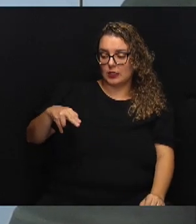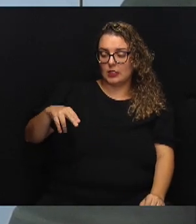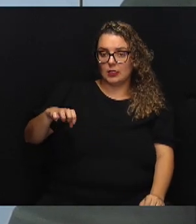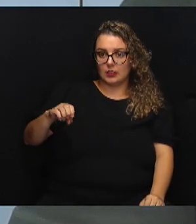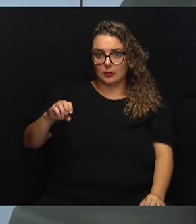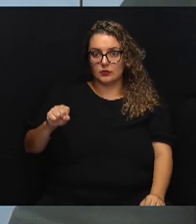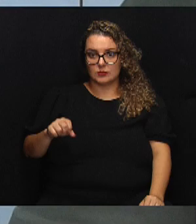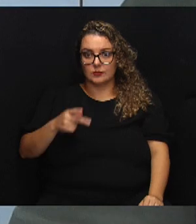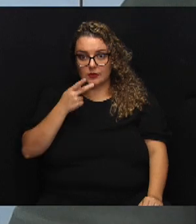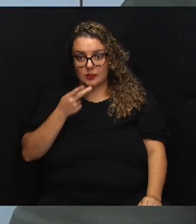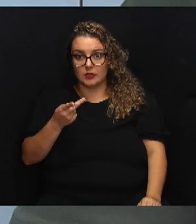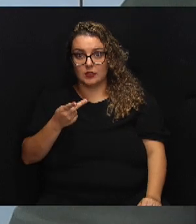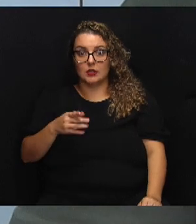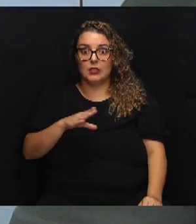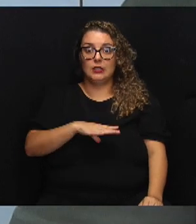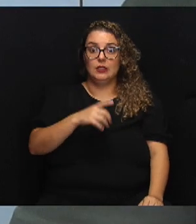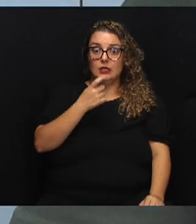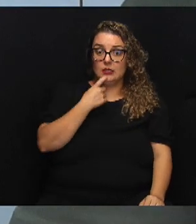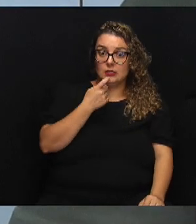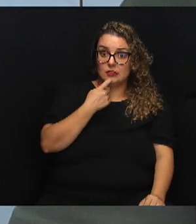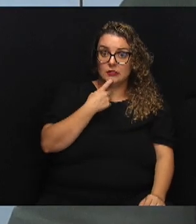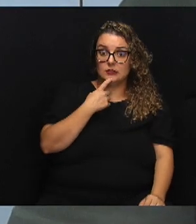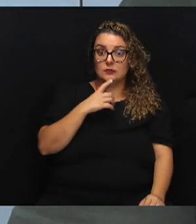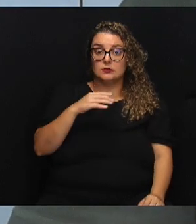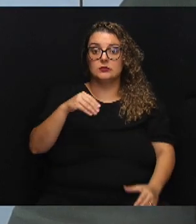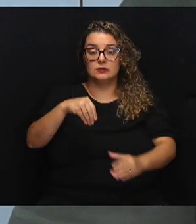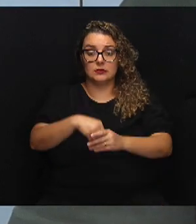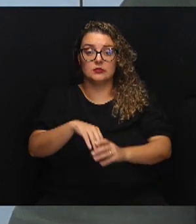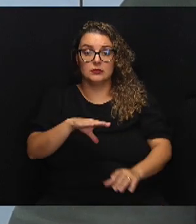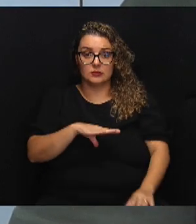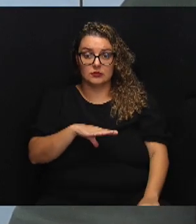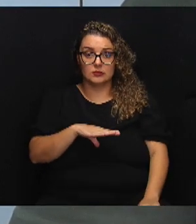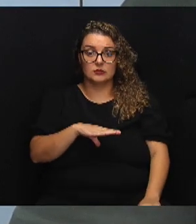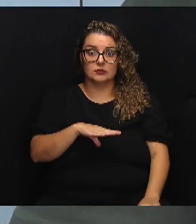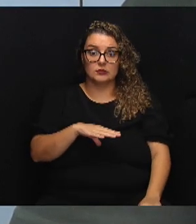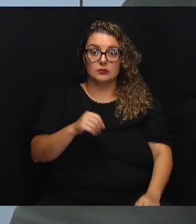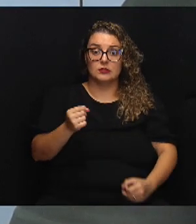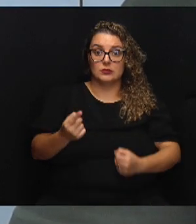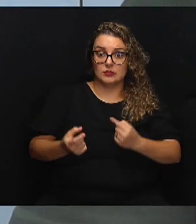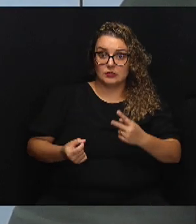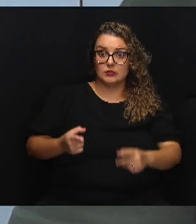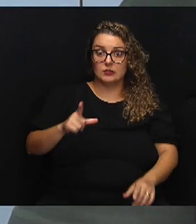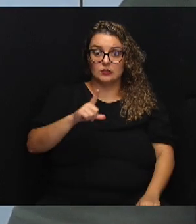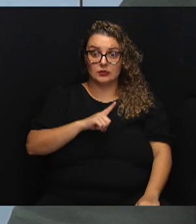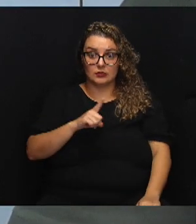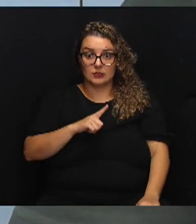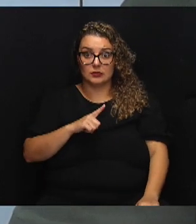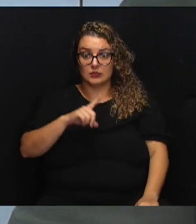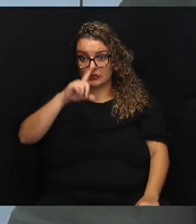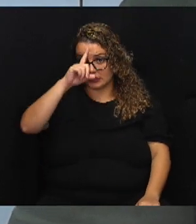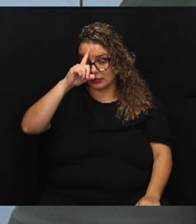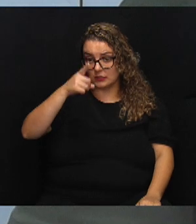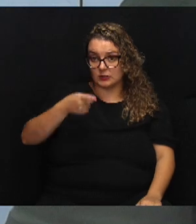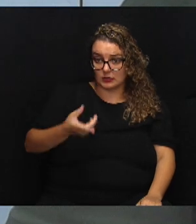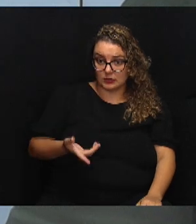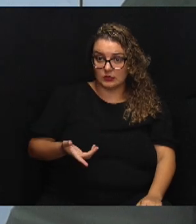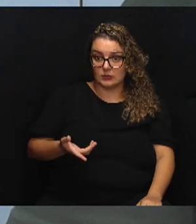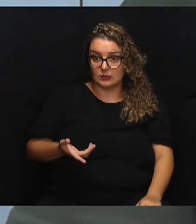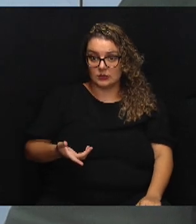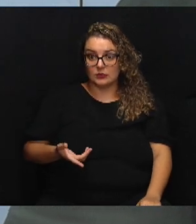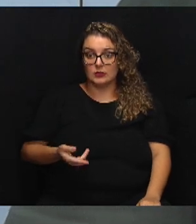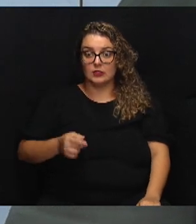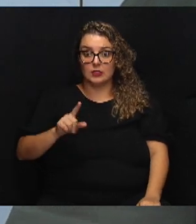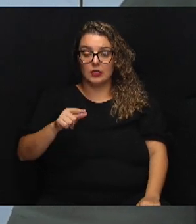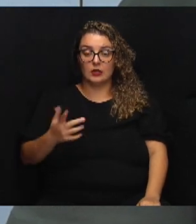né, Campinas também tem muito na cidade, e inclusive alguns que são proprietários, né, tutores, acabam